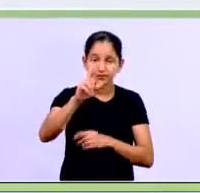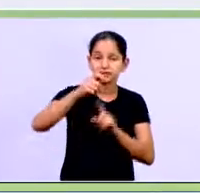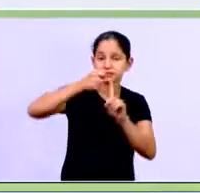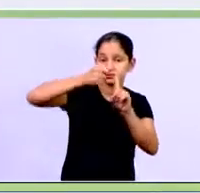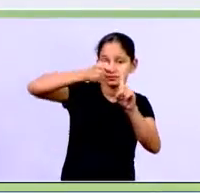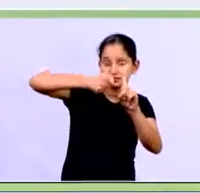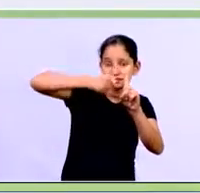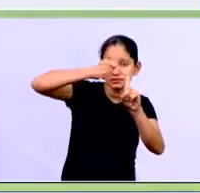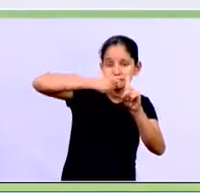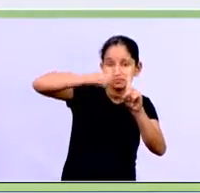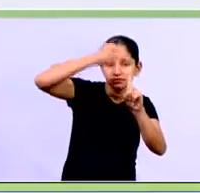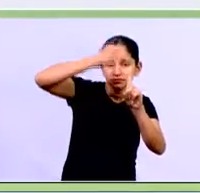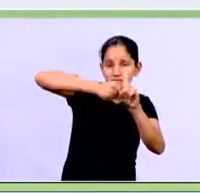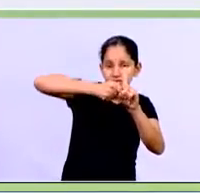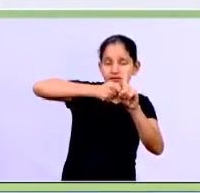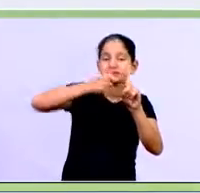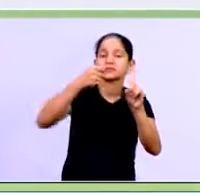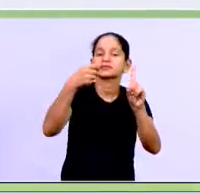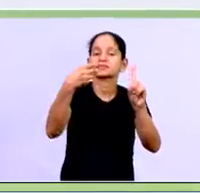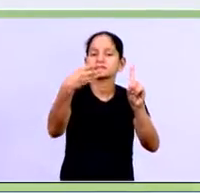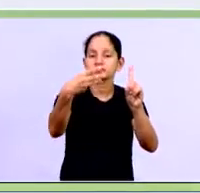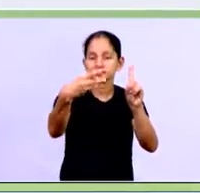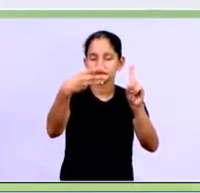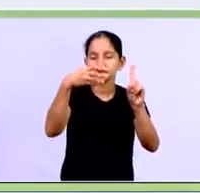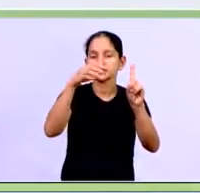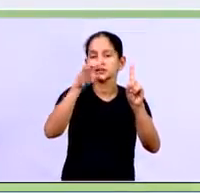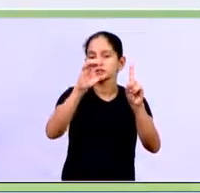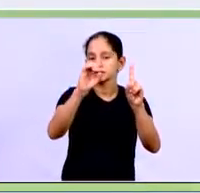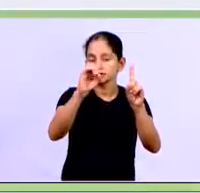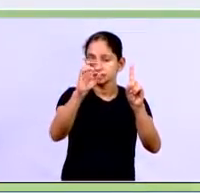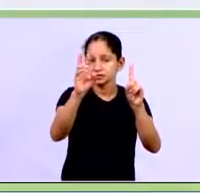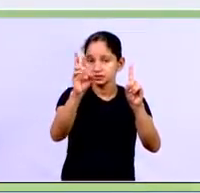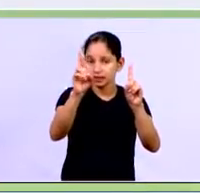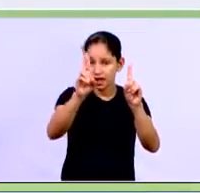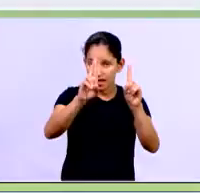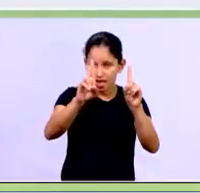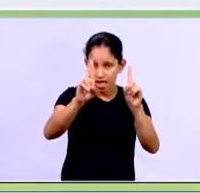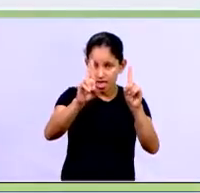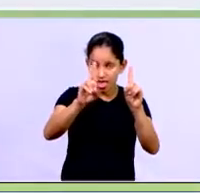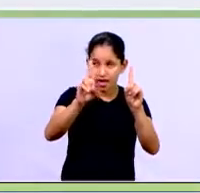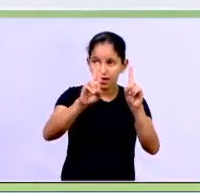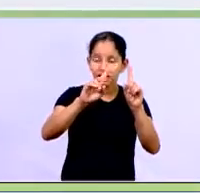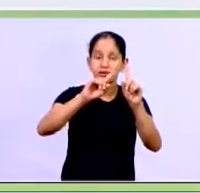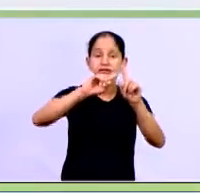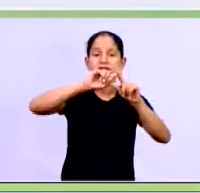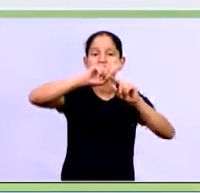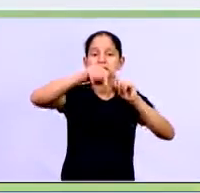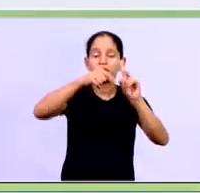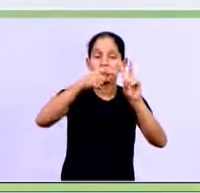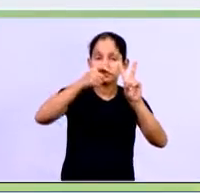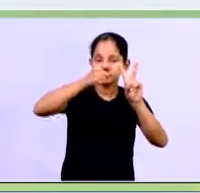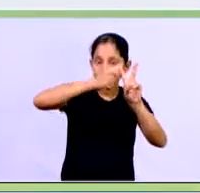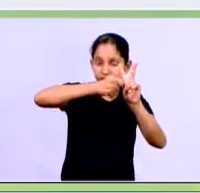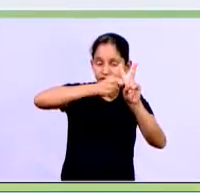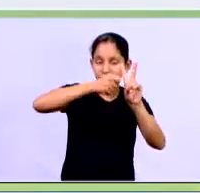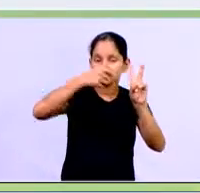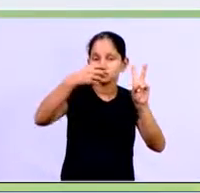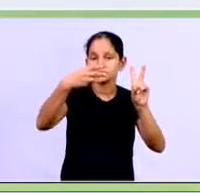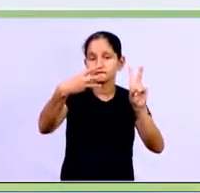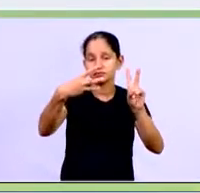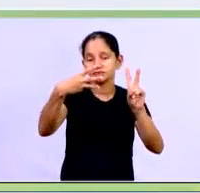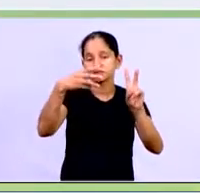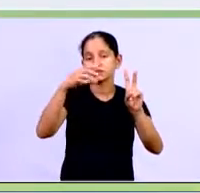quiser preencher até o final a sua planilha, você pode. Você já sabe que no segundo também vai ser 300. No terceiro vai ser